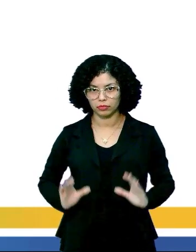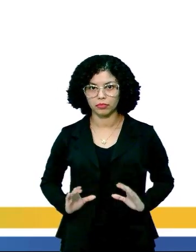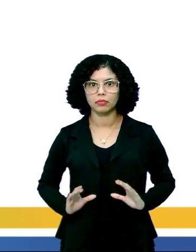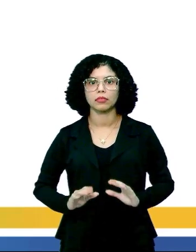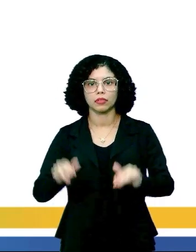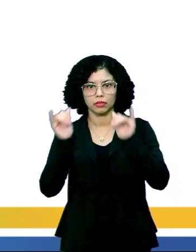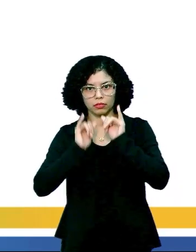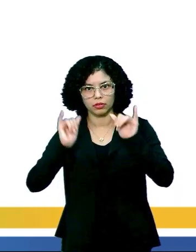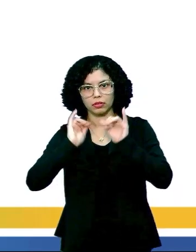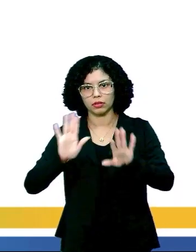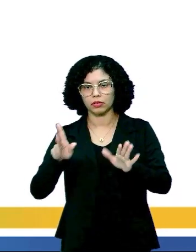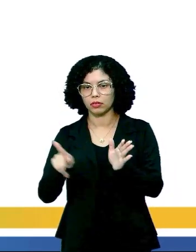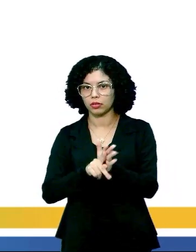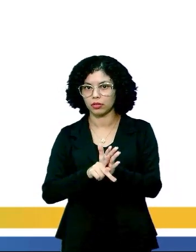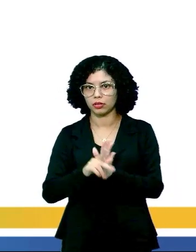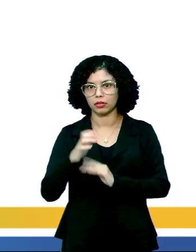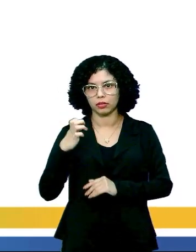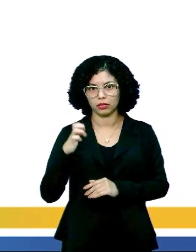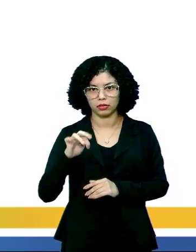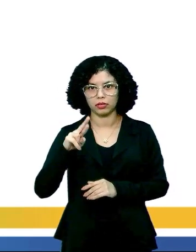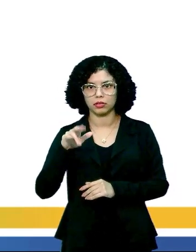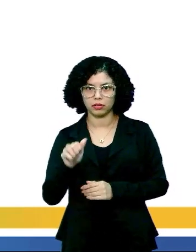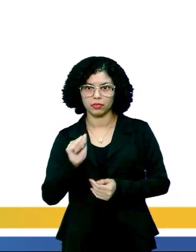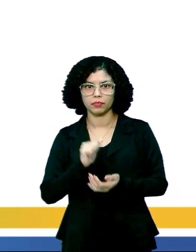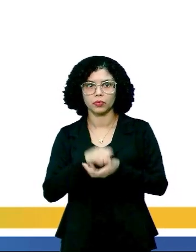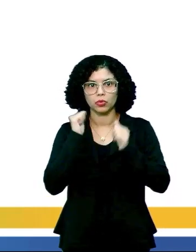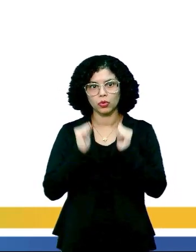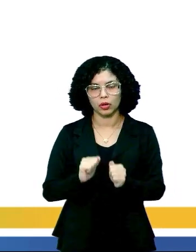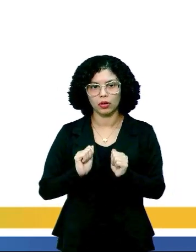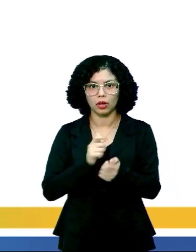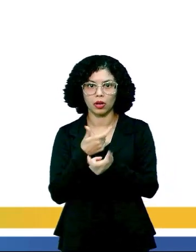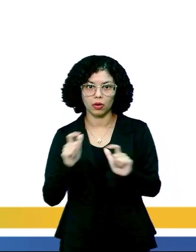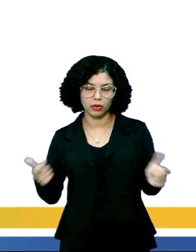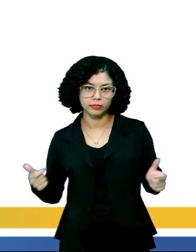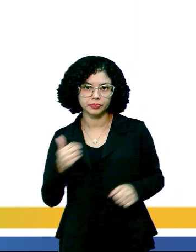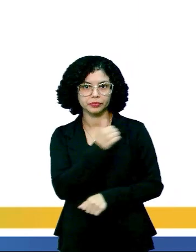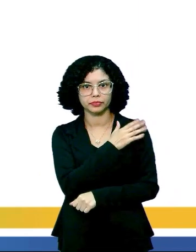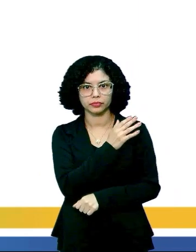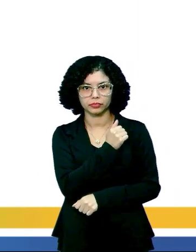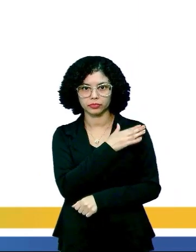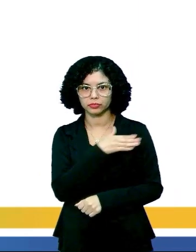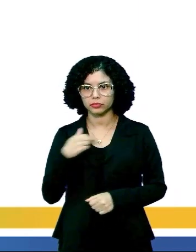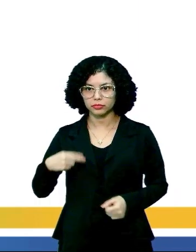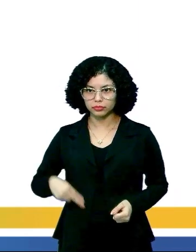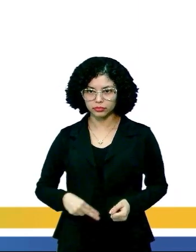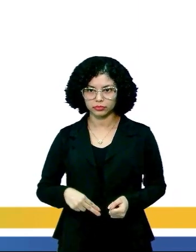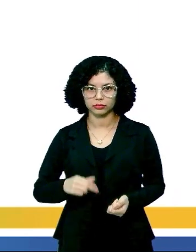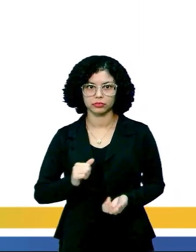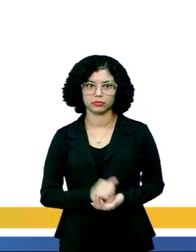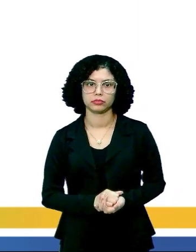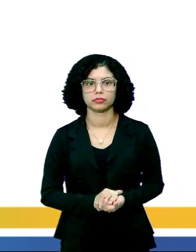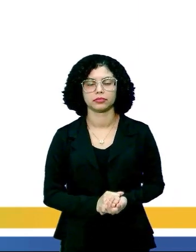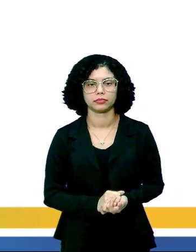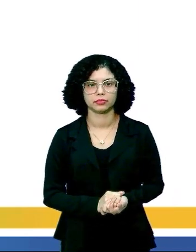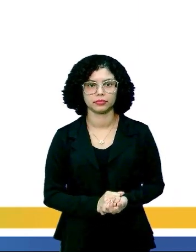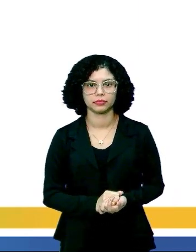os cidadãos a declararem a sua etnia, o que pode contribuir para o aumento do preconceito na